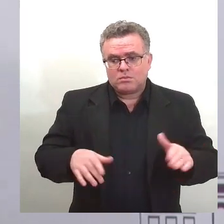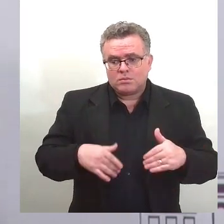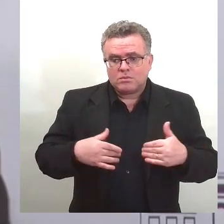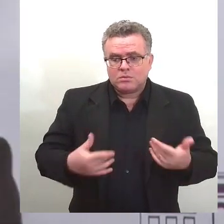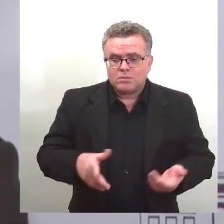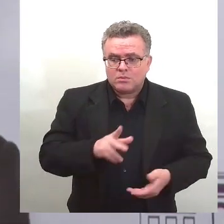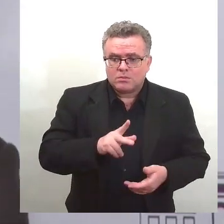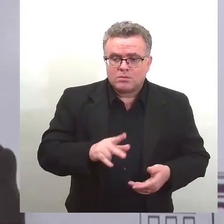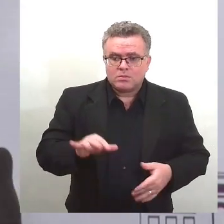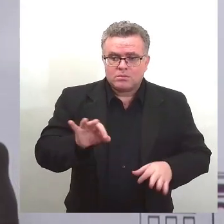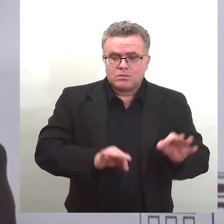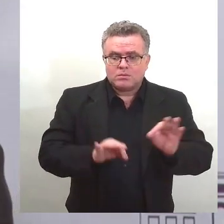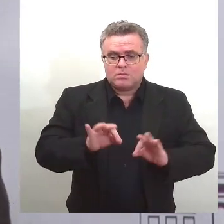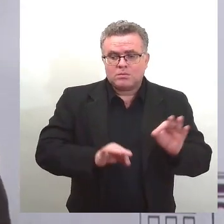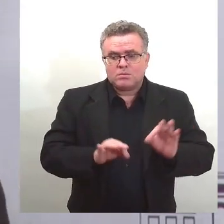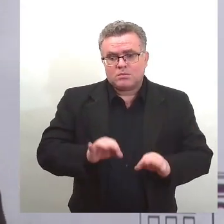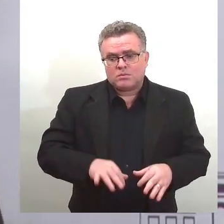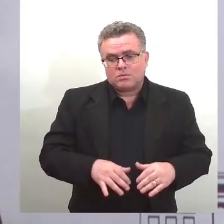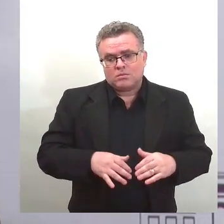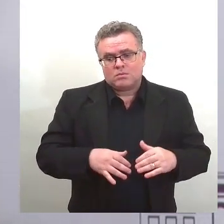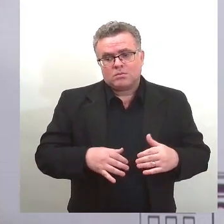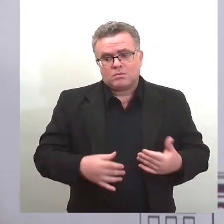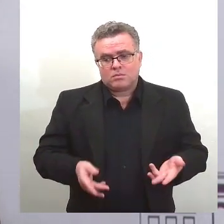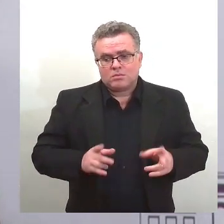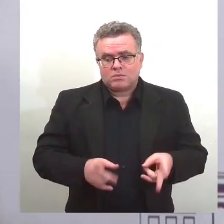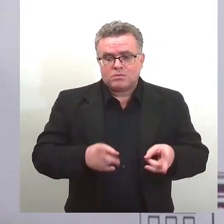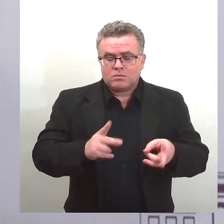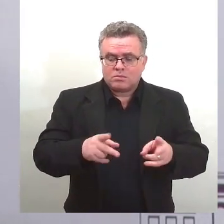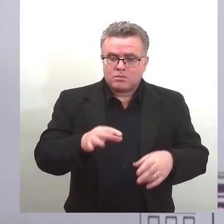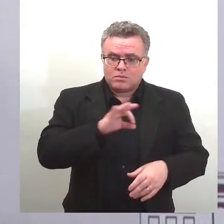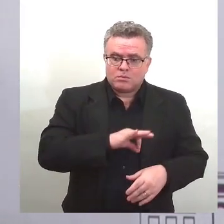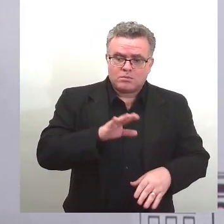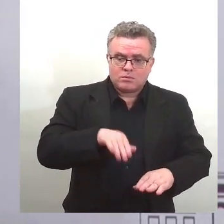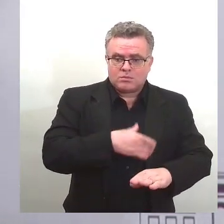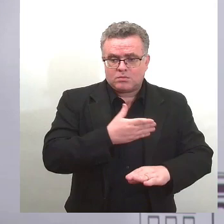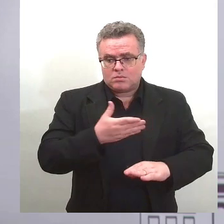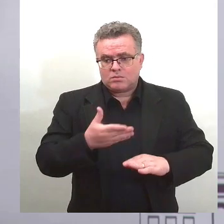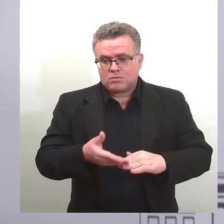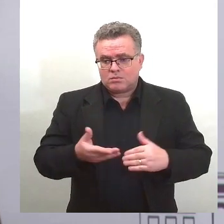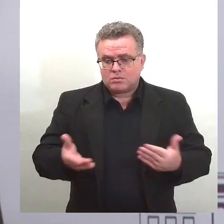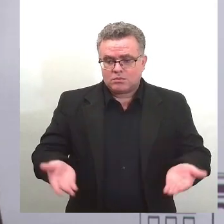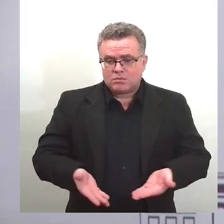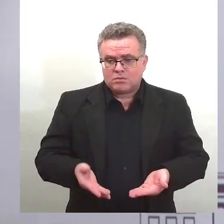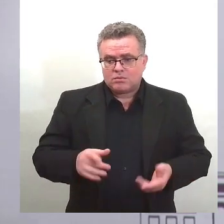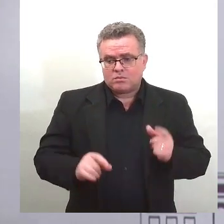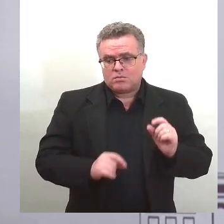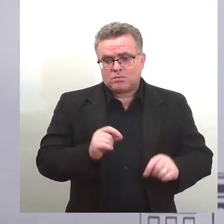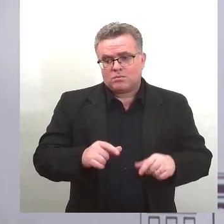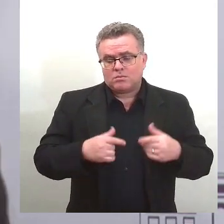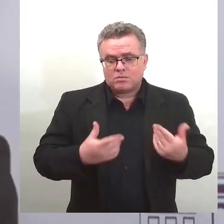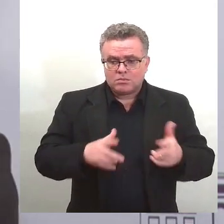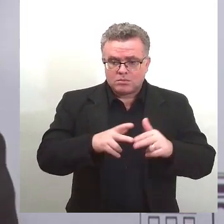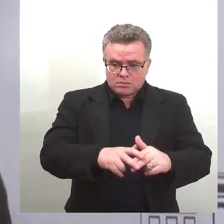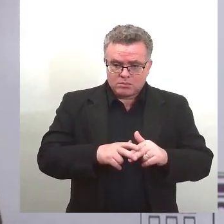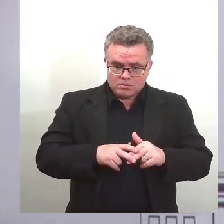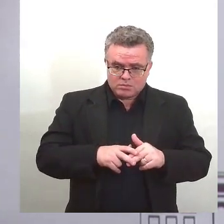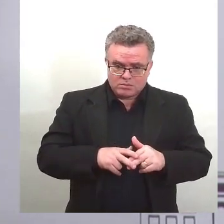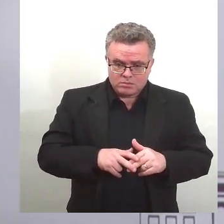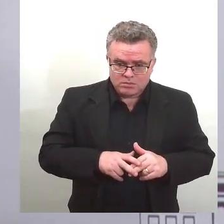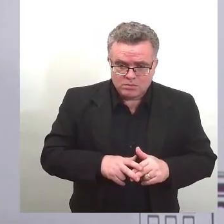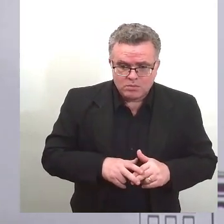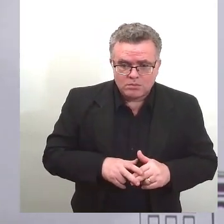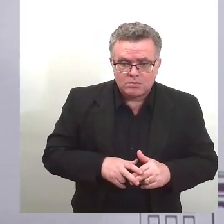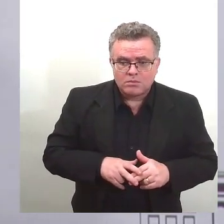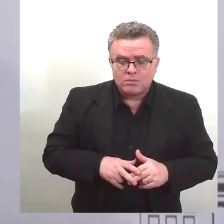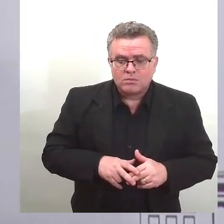que continha no plano de cargo e salário que está vigente atualmente. E ao concluir o nosso pronunciamento, o